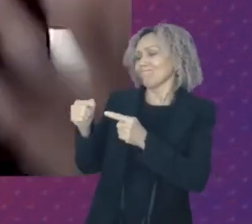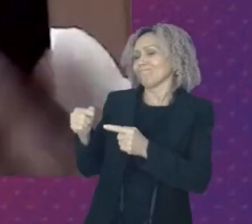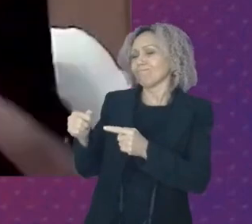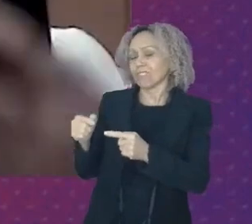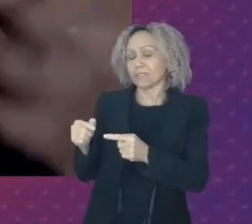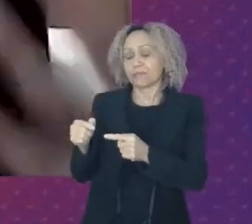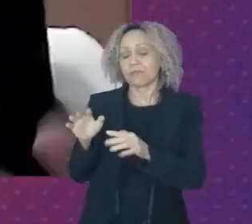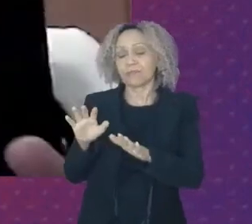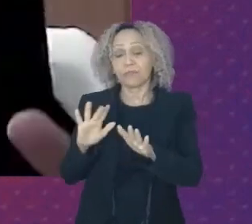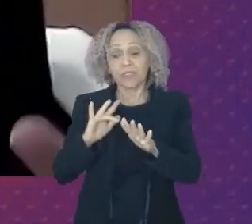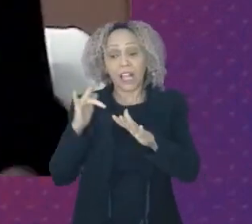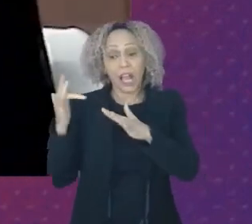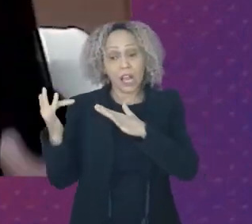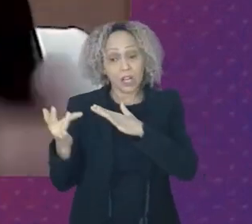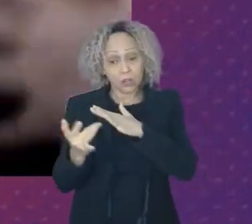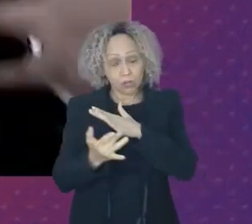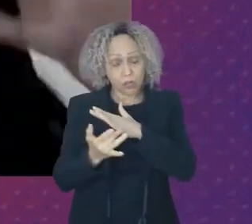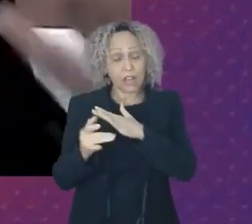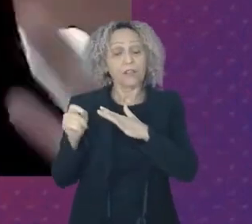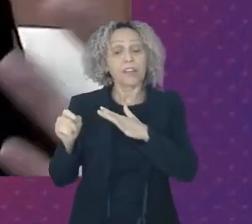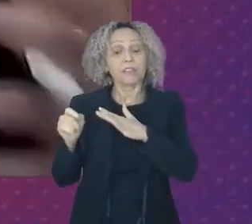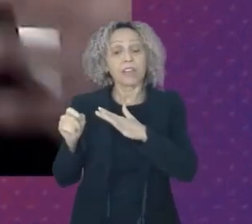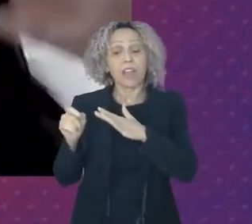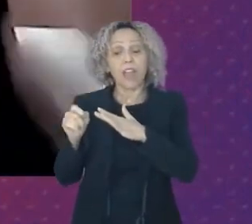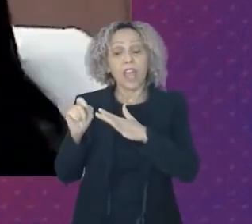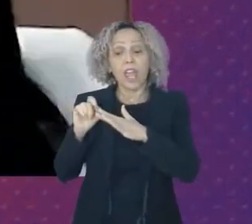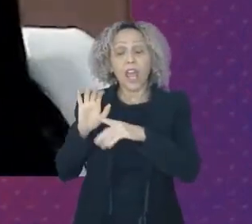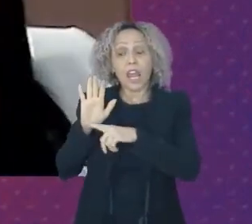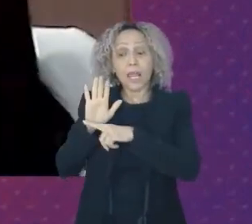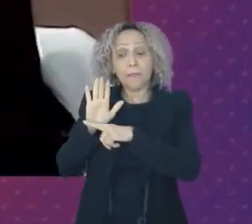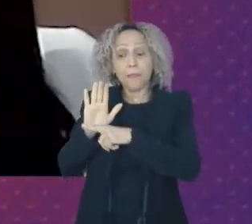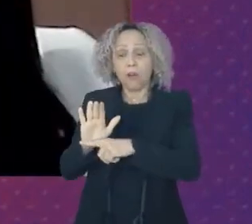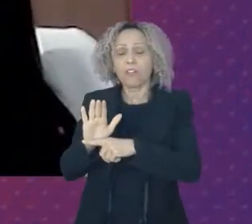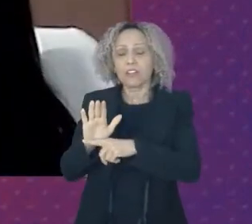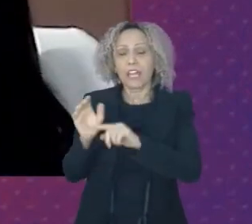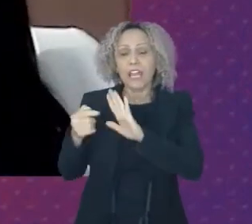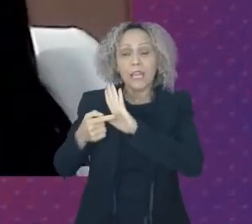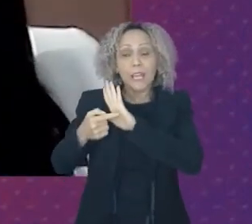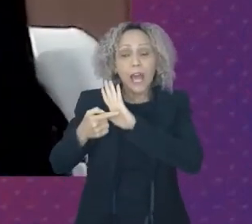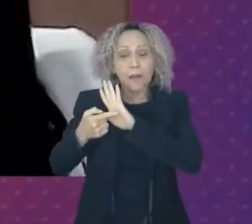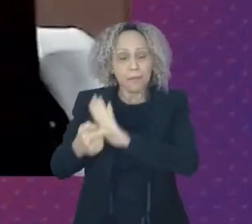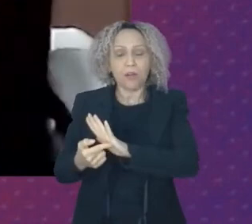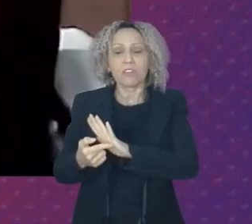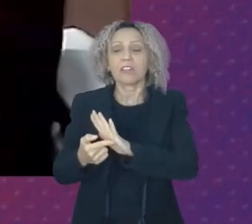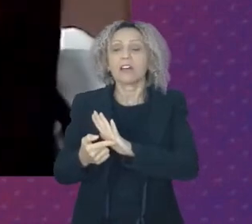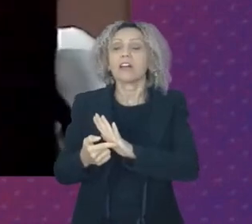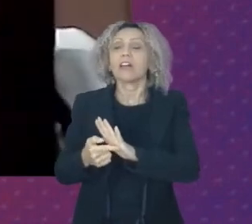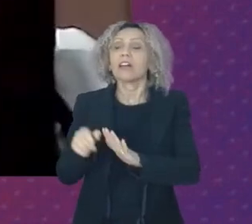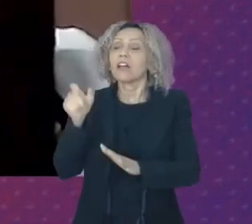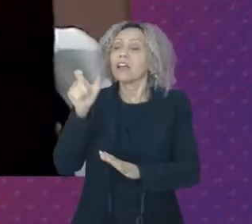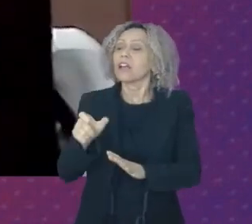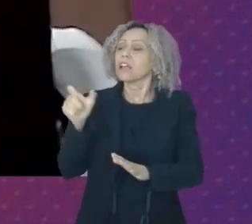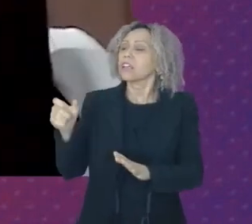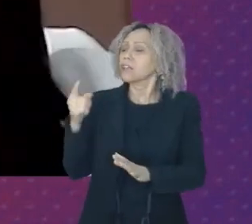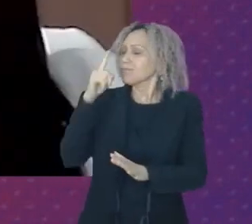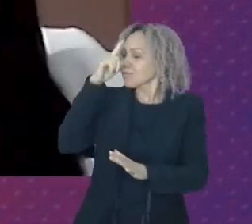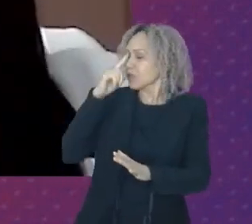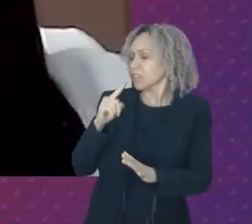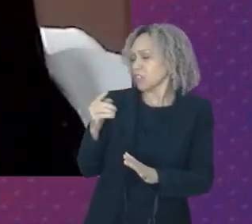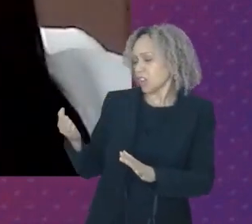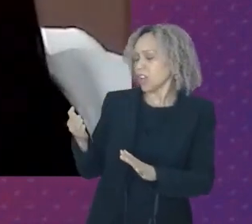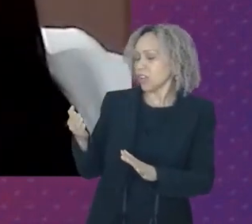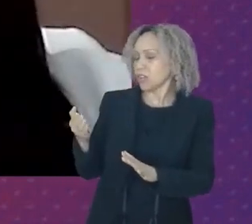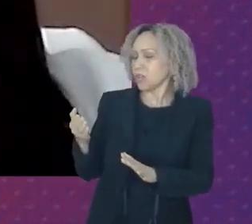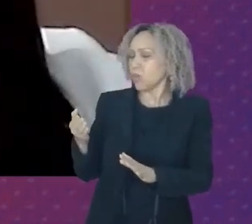a maximizar a tua capacidade de construir reputação. A tua reputação vai